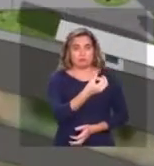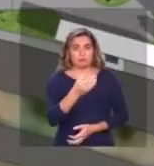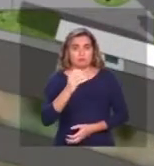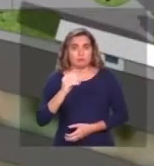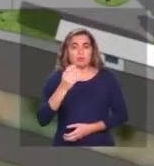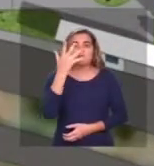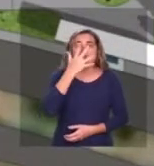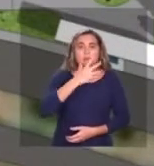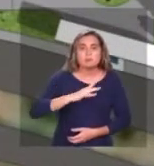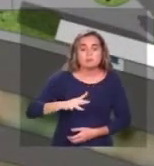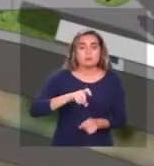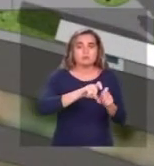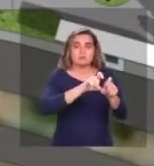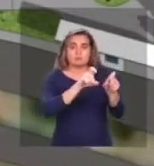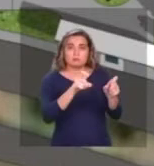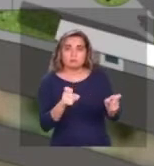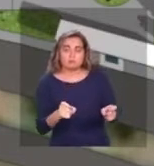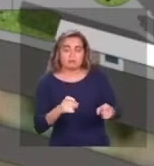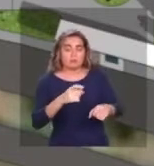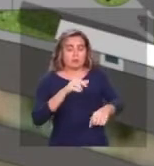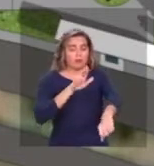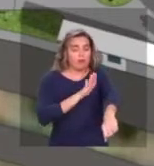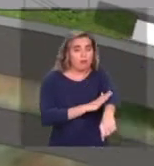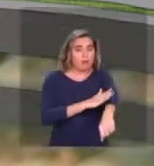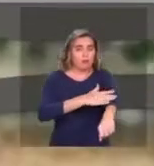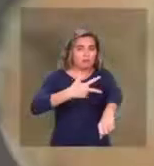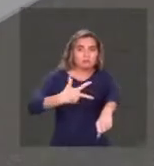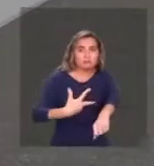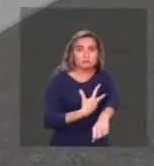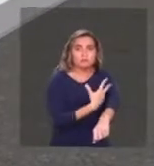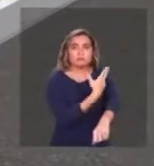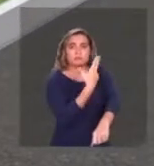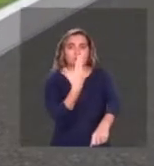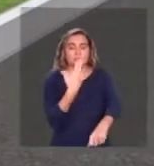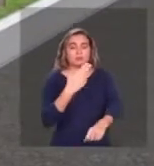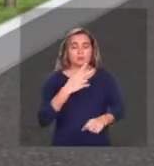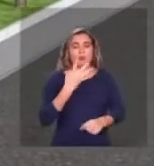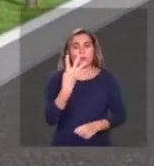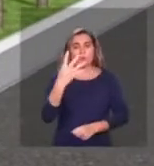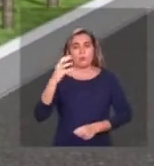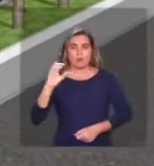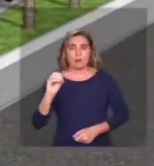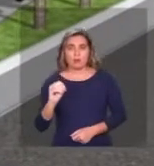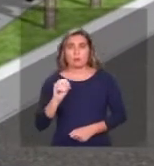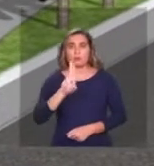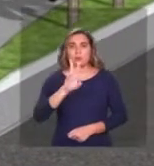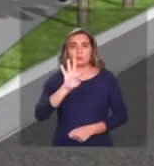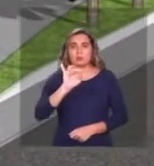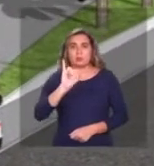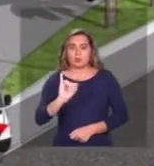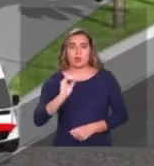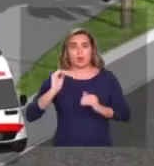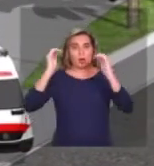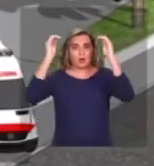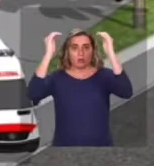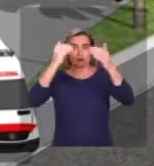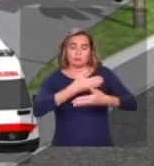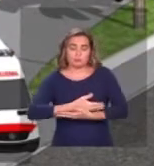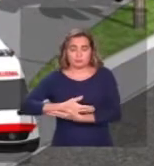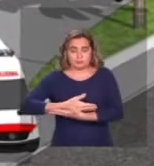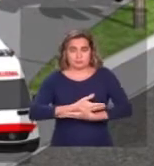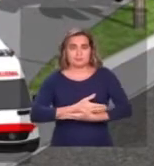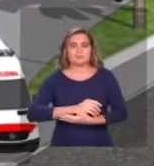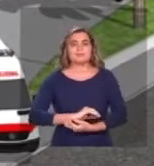pediatria, obstetrícia, ortopedia, cirurgias e 40 leitos de UTI de adultos, neonatal